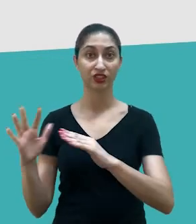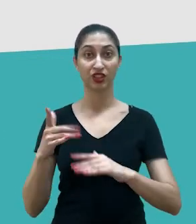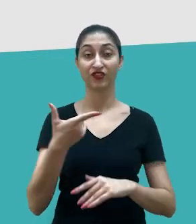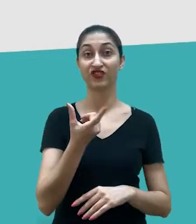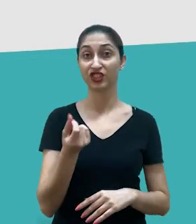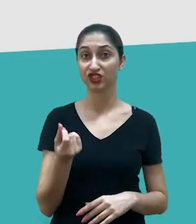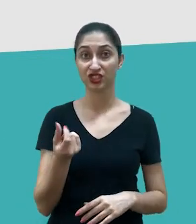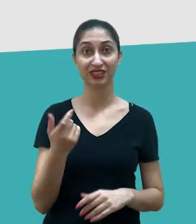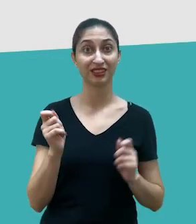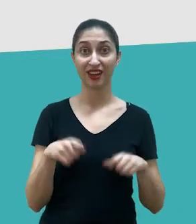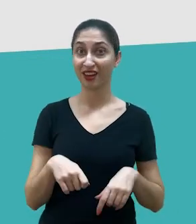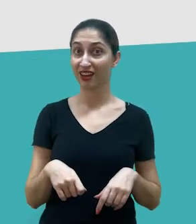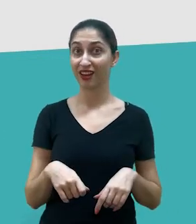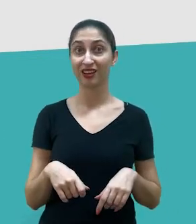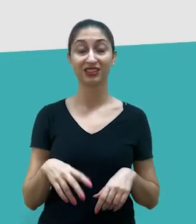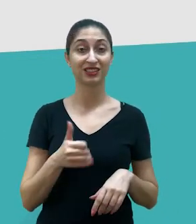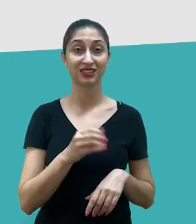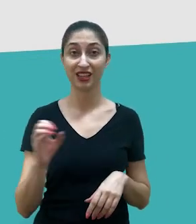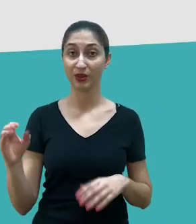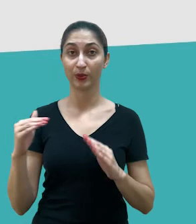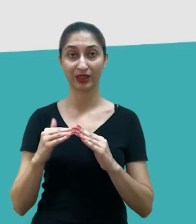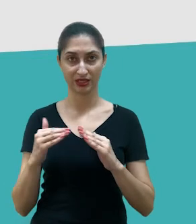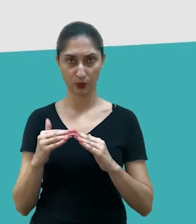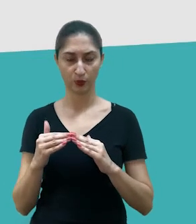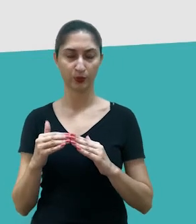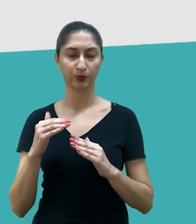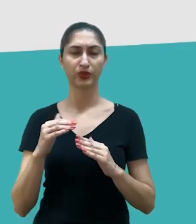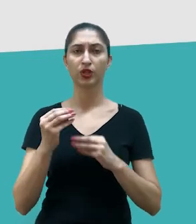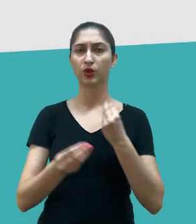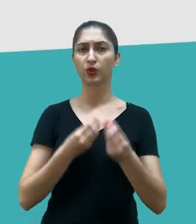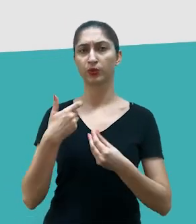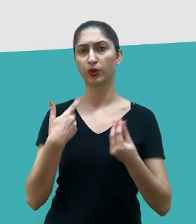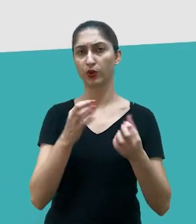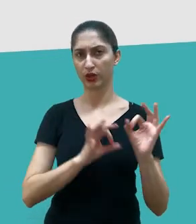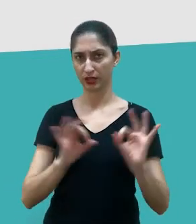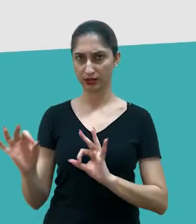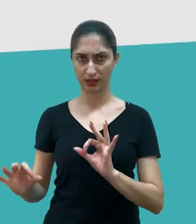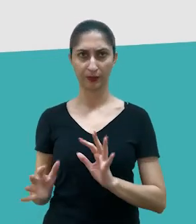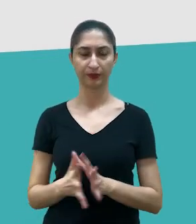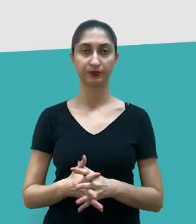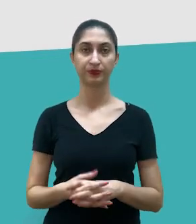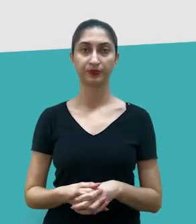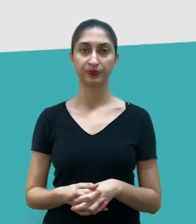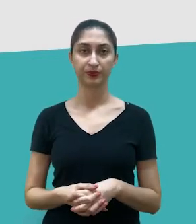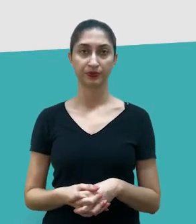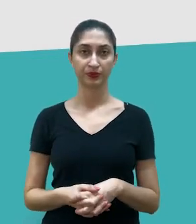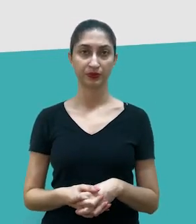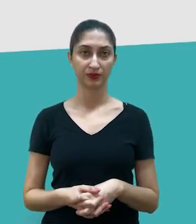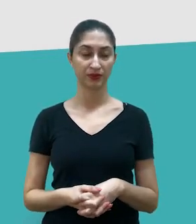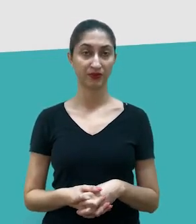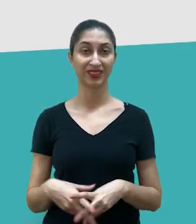peças, eu posso fazer mais de 100 combinações. E como que eu monto isso, Aldo? Aí é